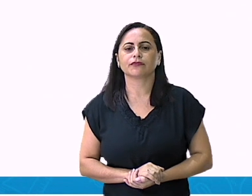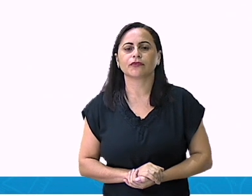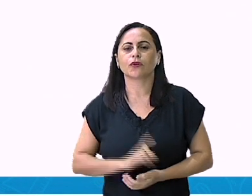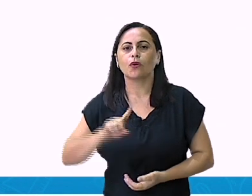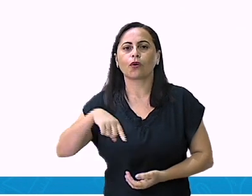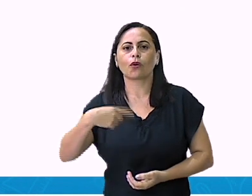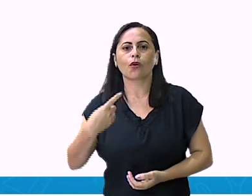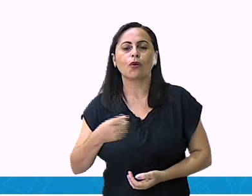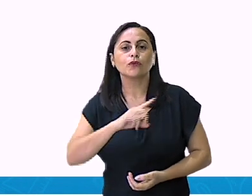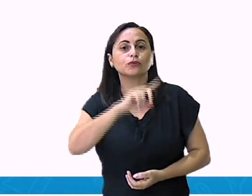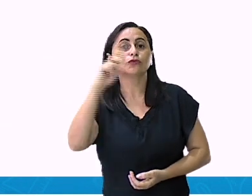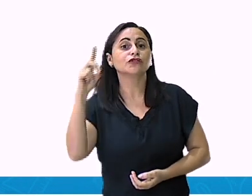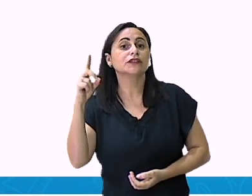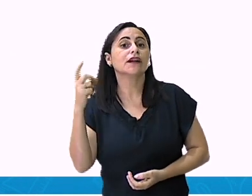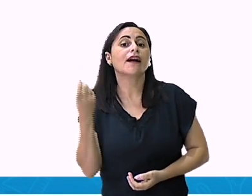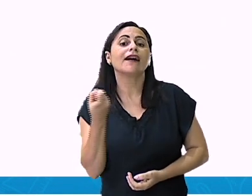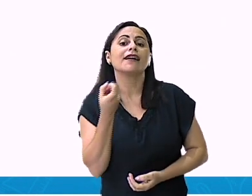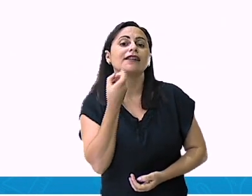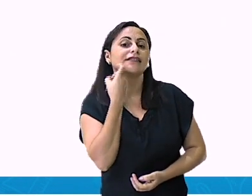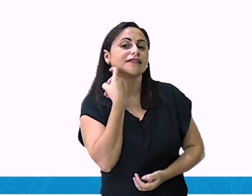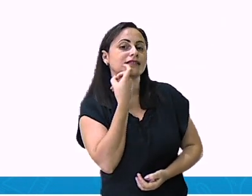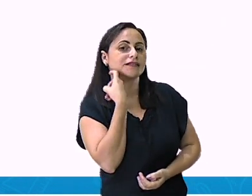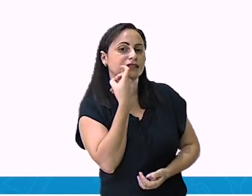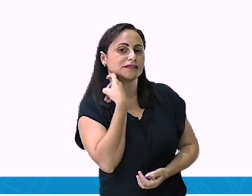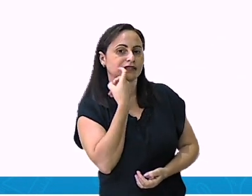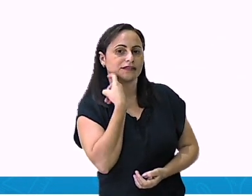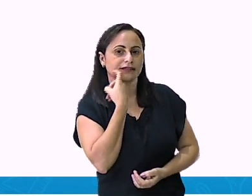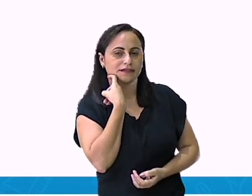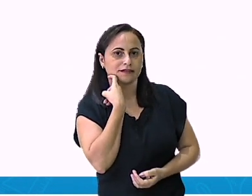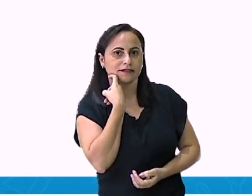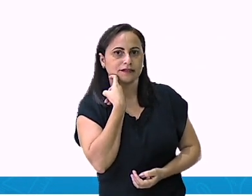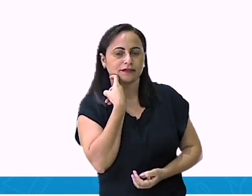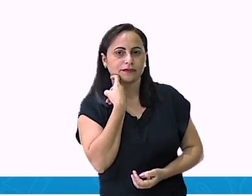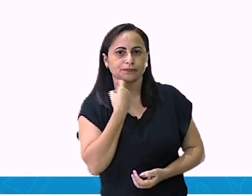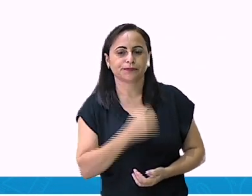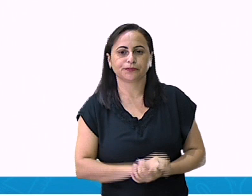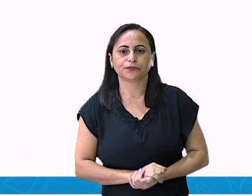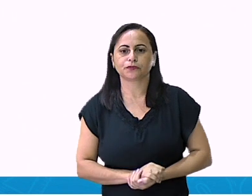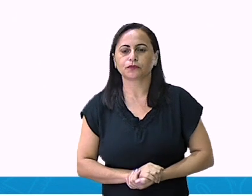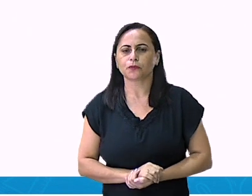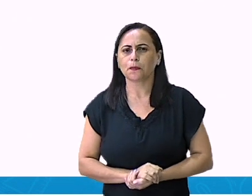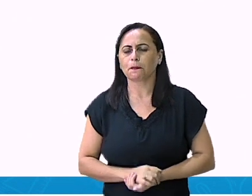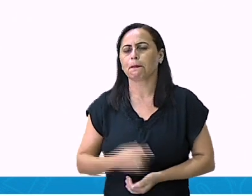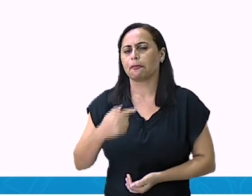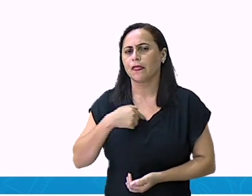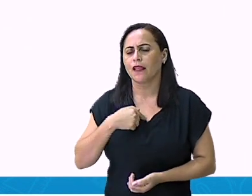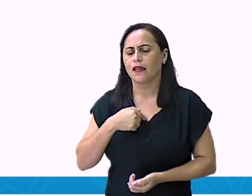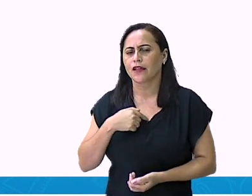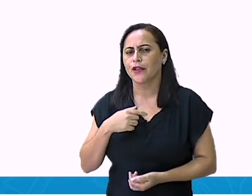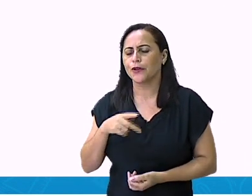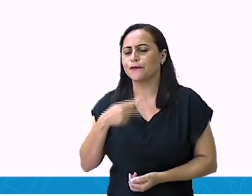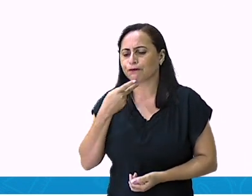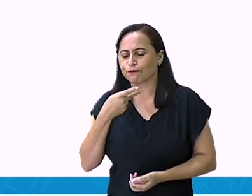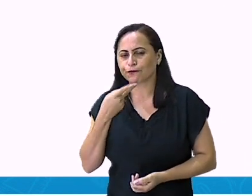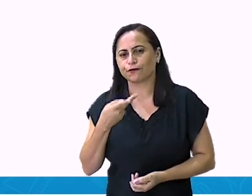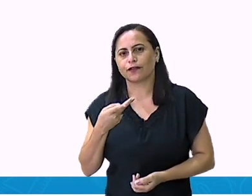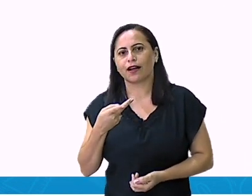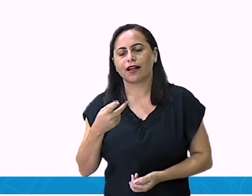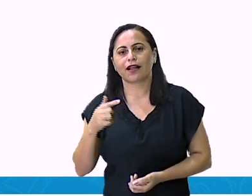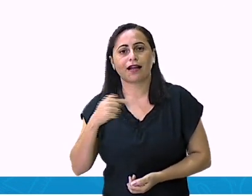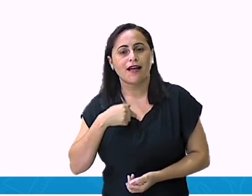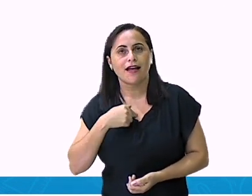Próximo dia, sexta-feira! Olha, crianças, eu vou confessar uma coisa para vocês. Eu amo